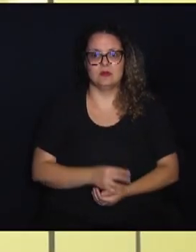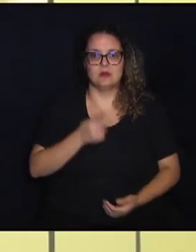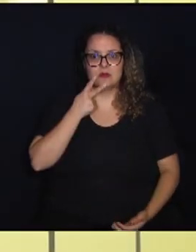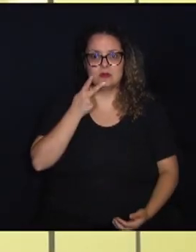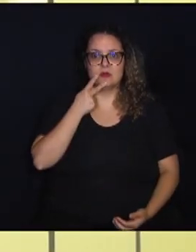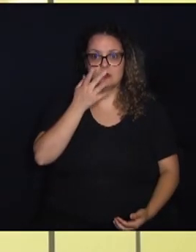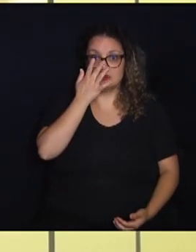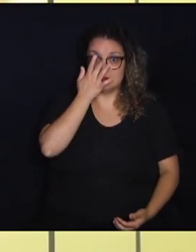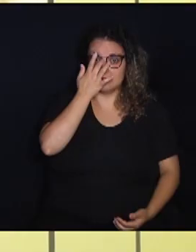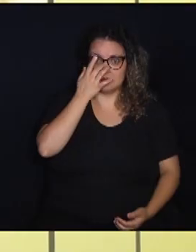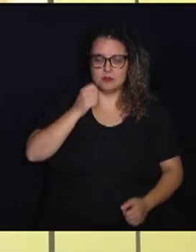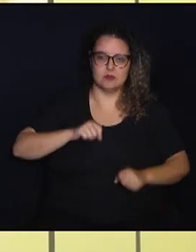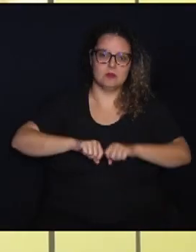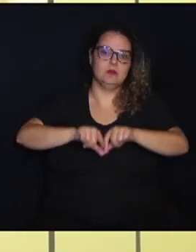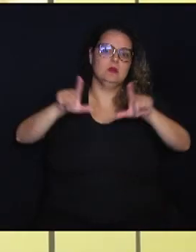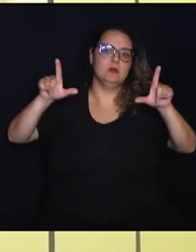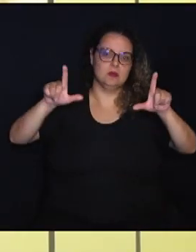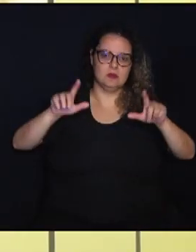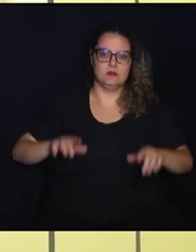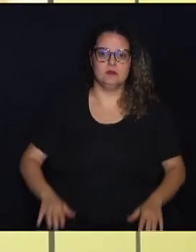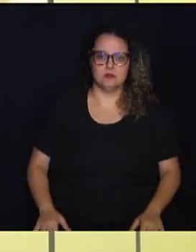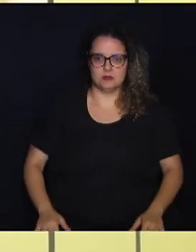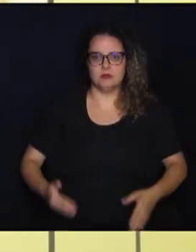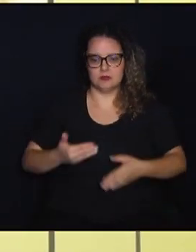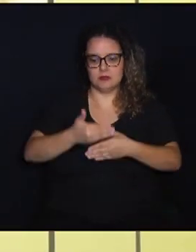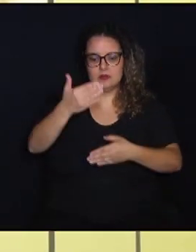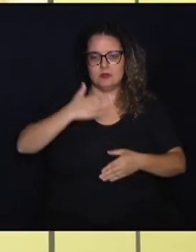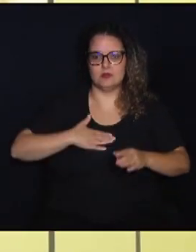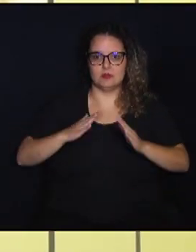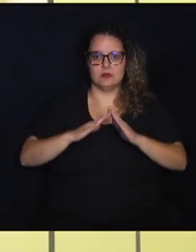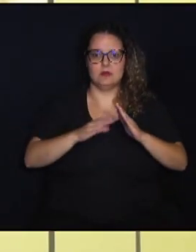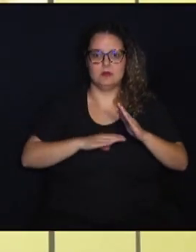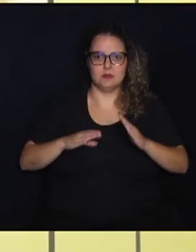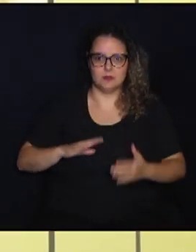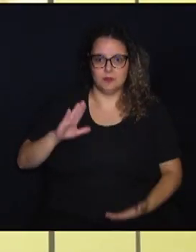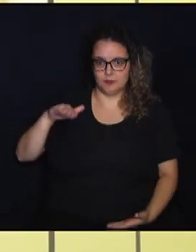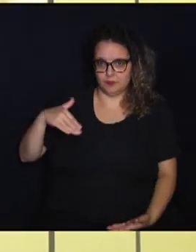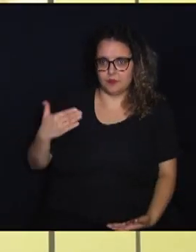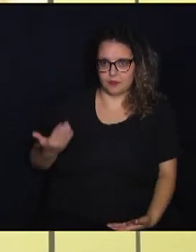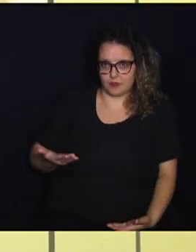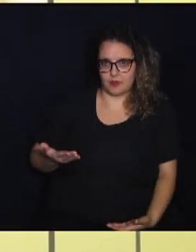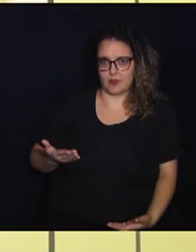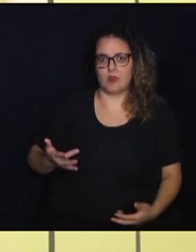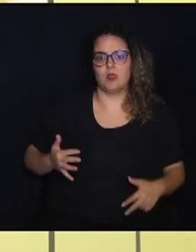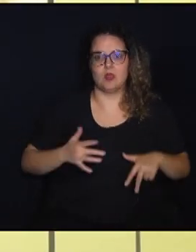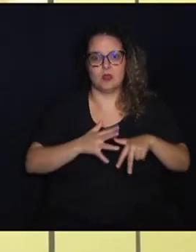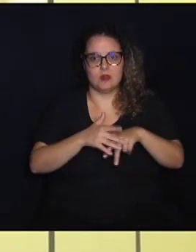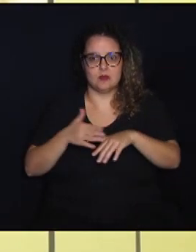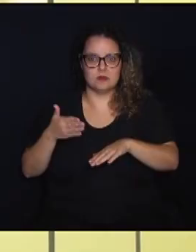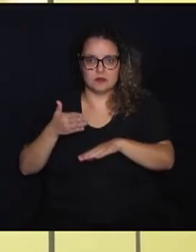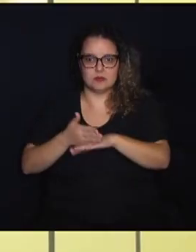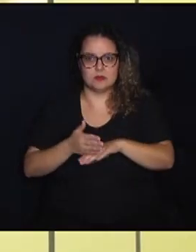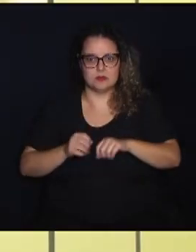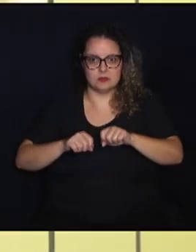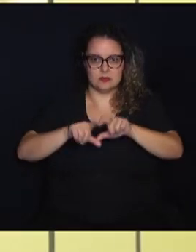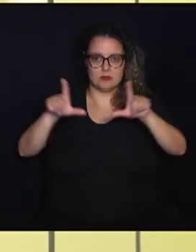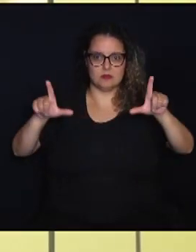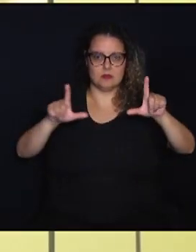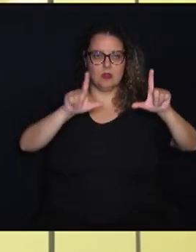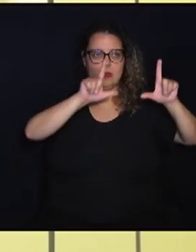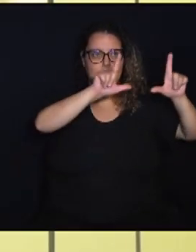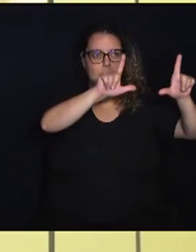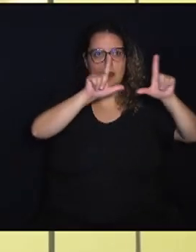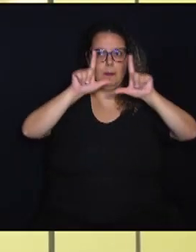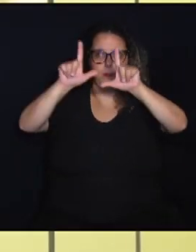lá estampado na parede da minha clínica. Quando os pacientes entram, eles dão com 3 quadros